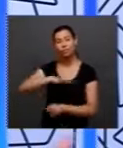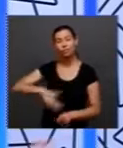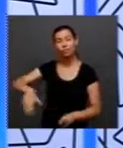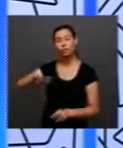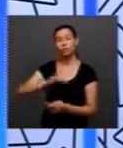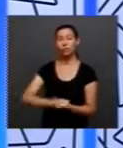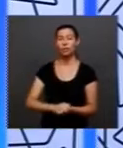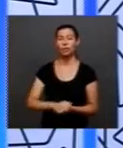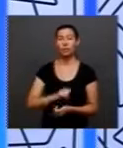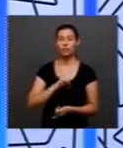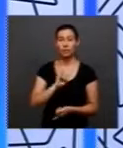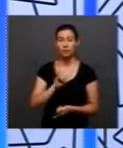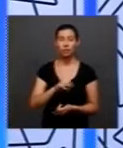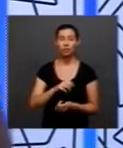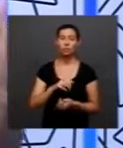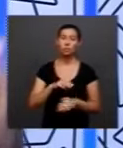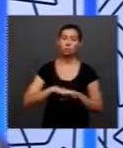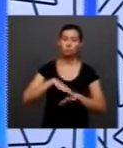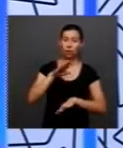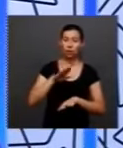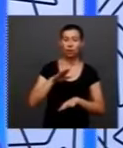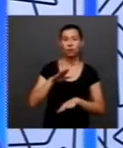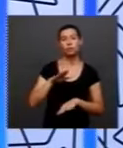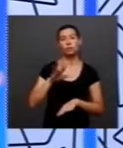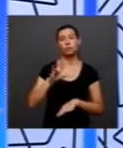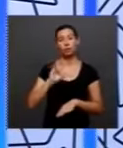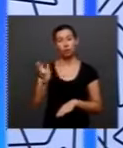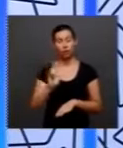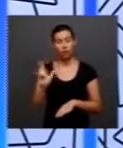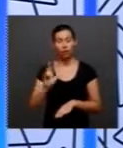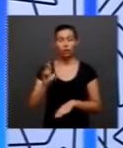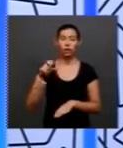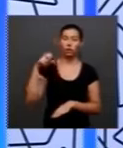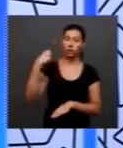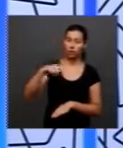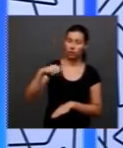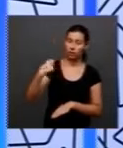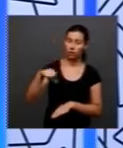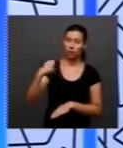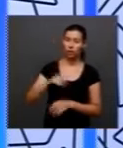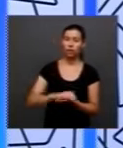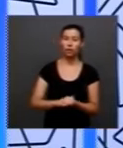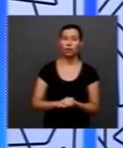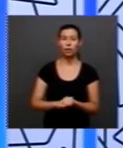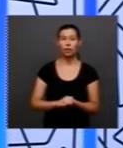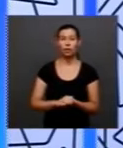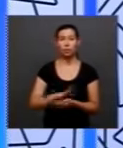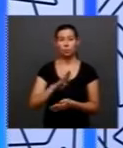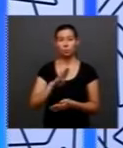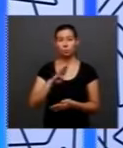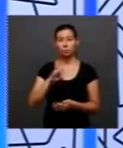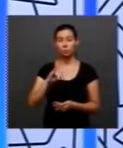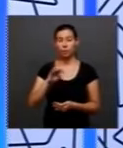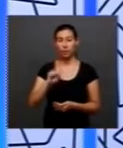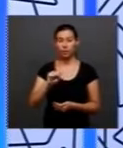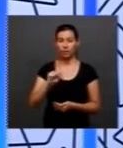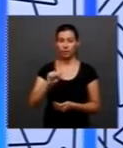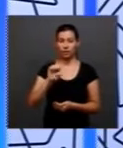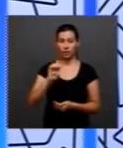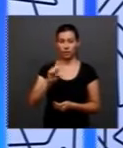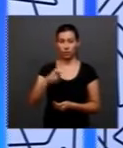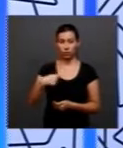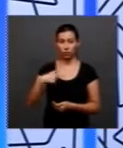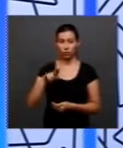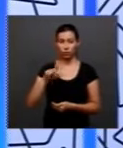homossexuais, gays, lésbicas, bis, trans, é porque a gente está permitindo, do ponto de vista